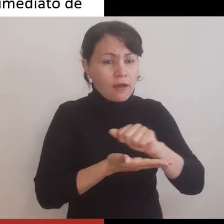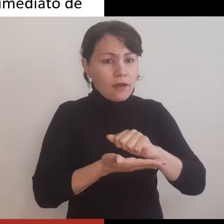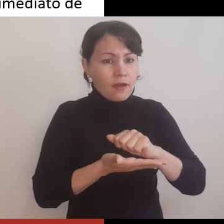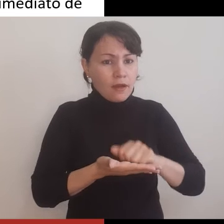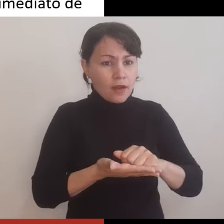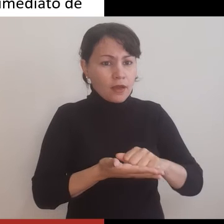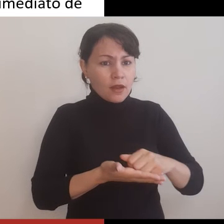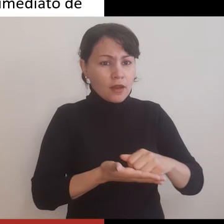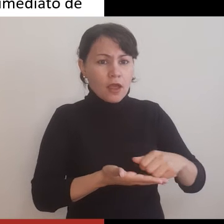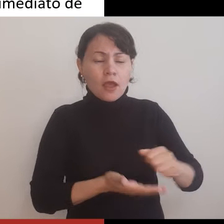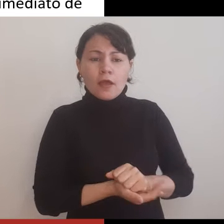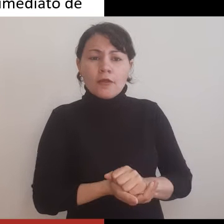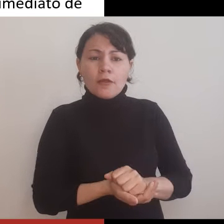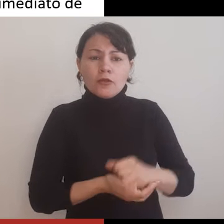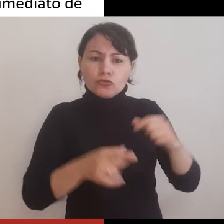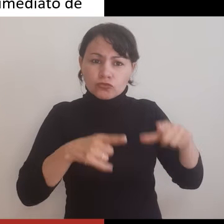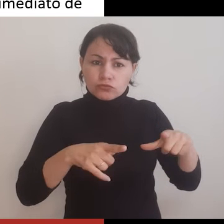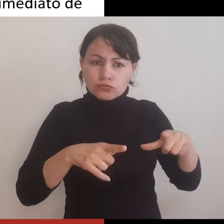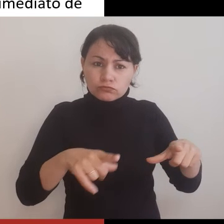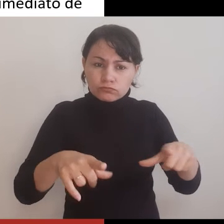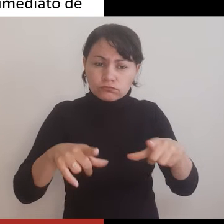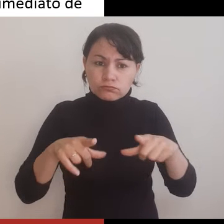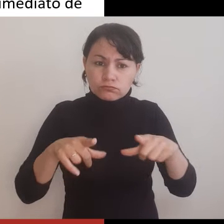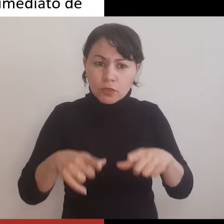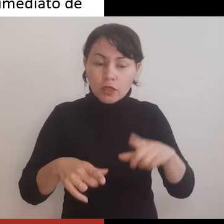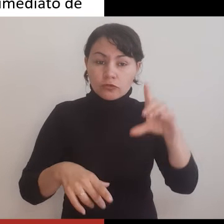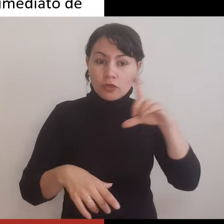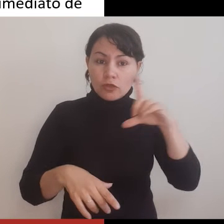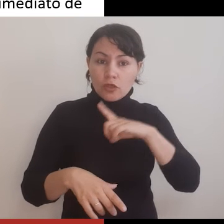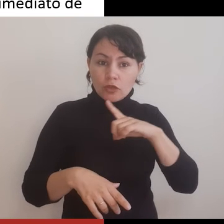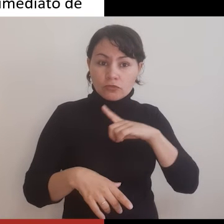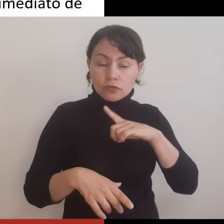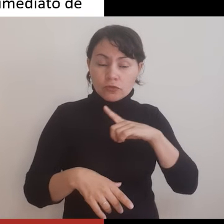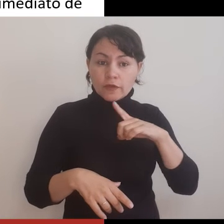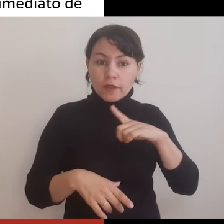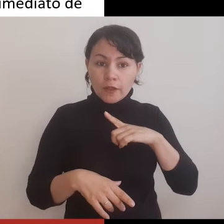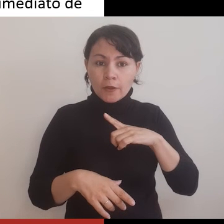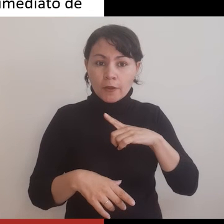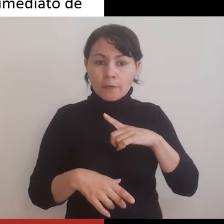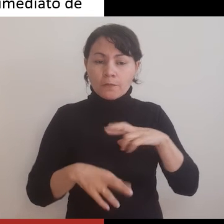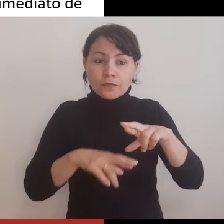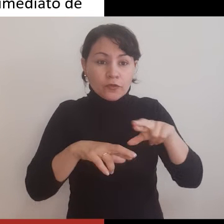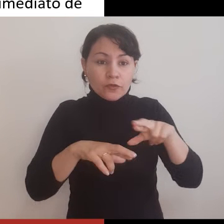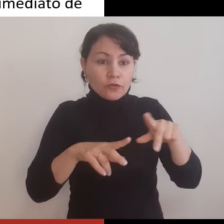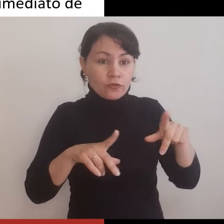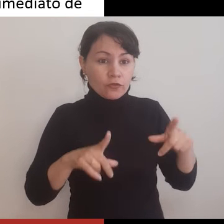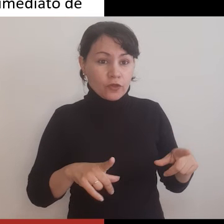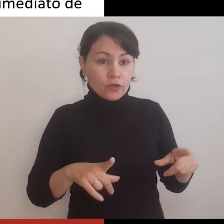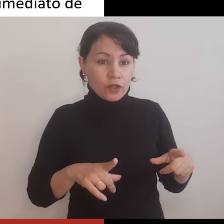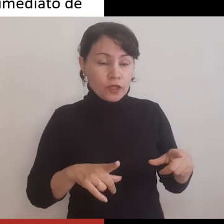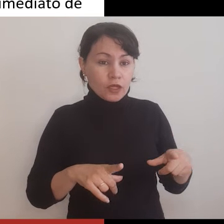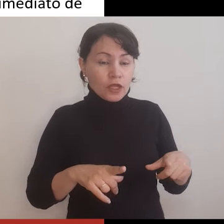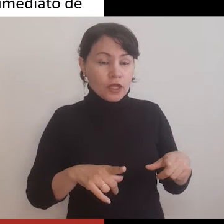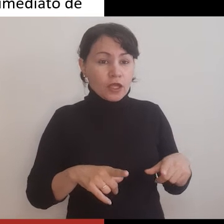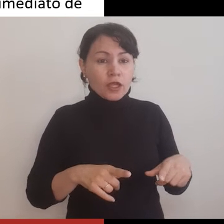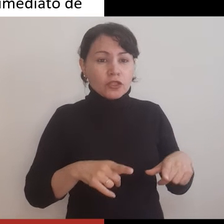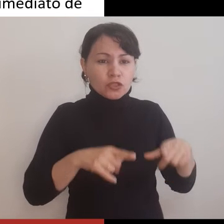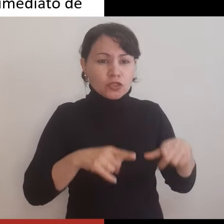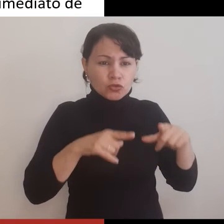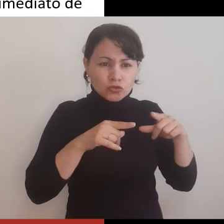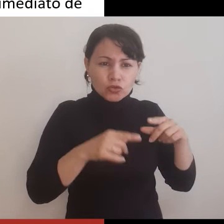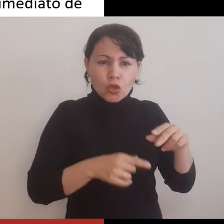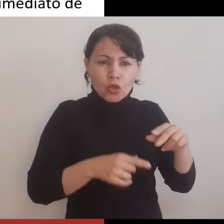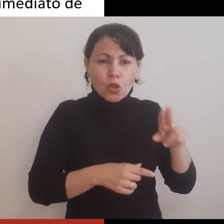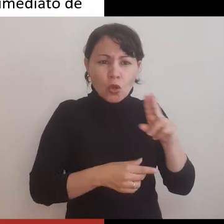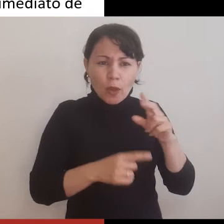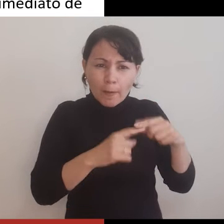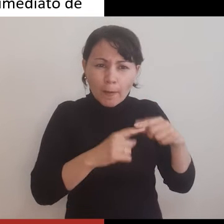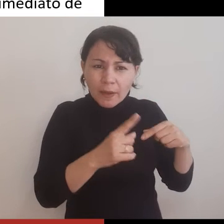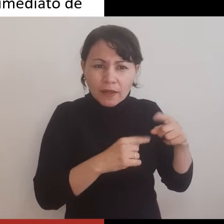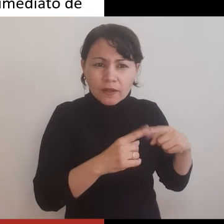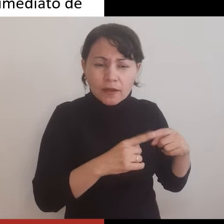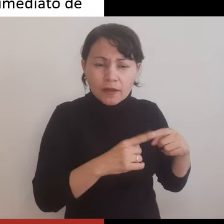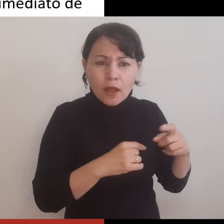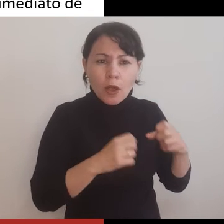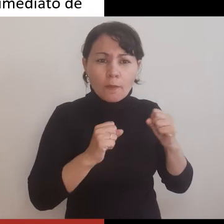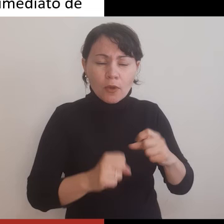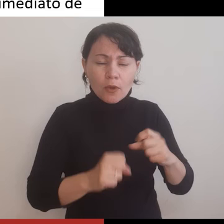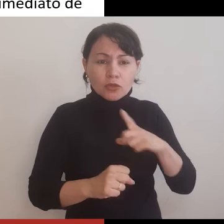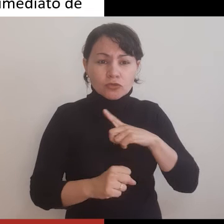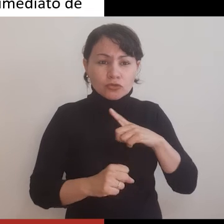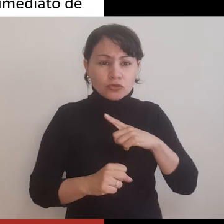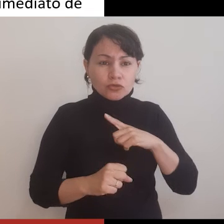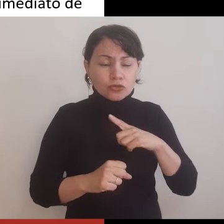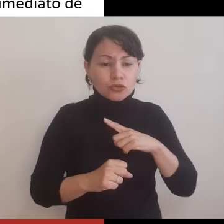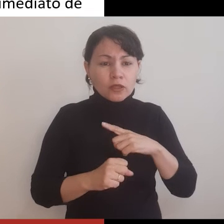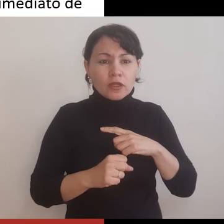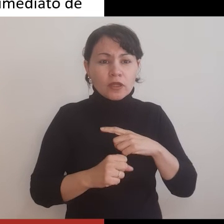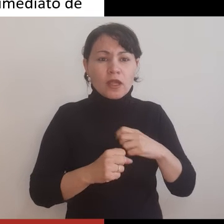seja, dentro de um mesmo espaço, eu tenho ali diferentes unidades de terapia intensiva, tá? Eu posso ter uma unidade